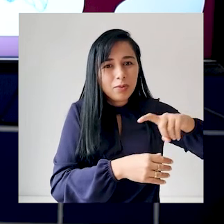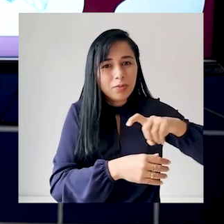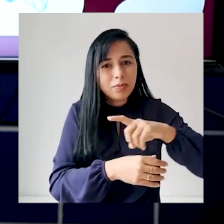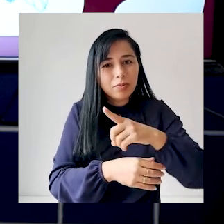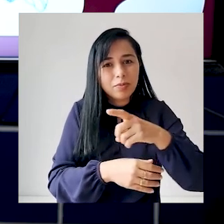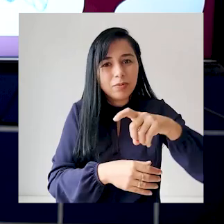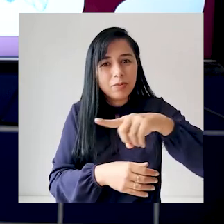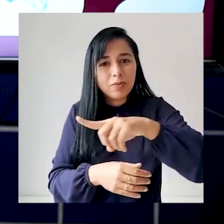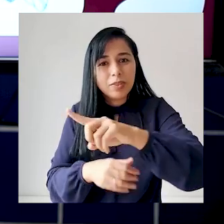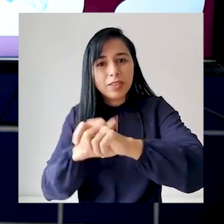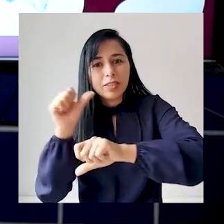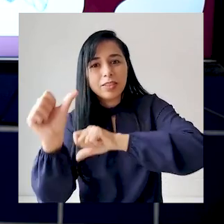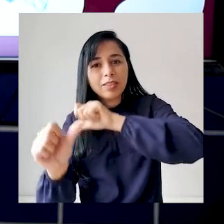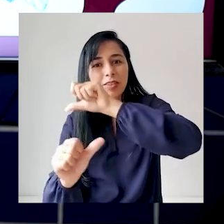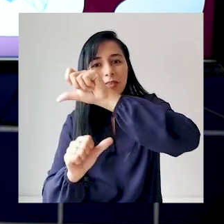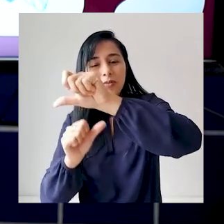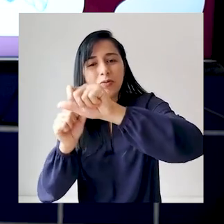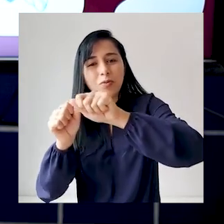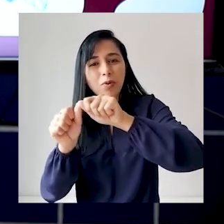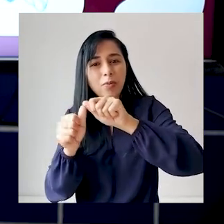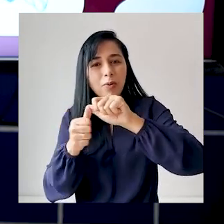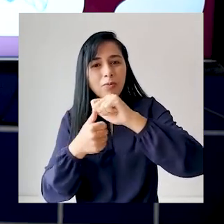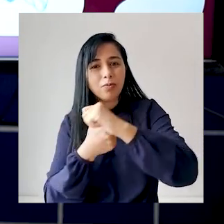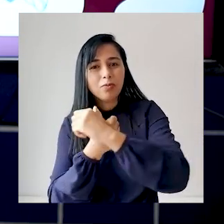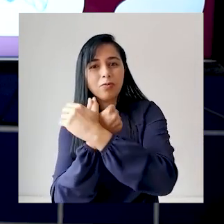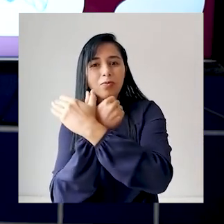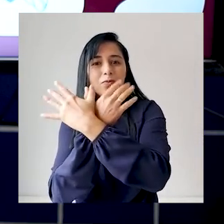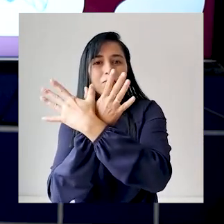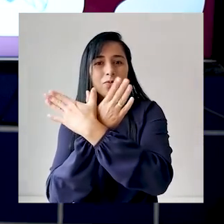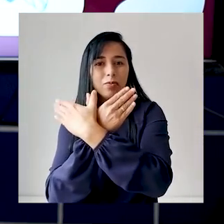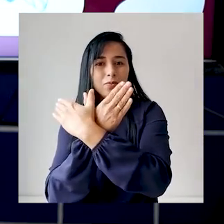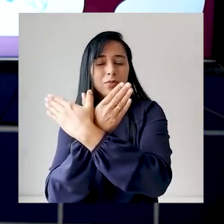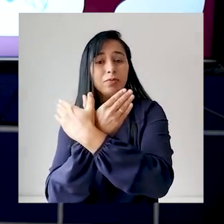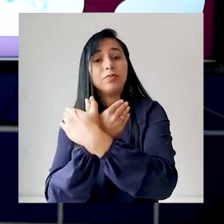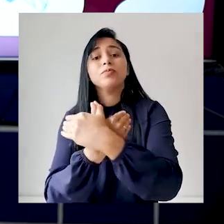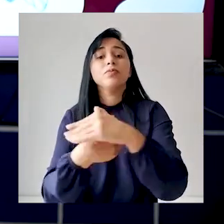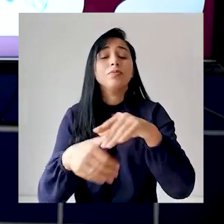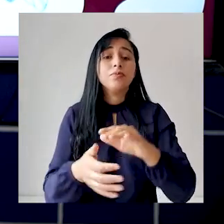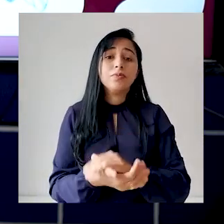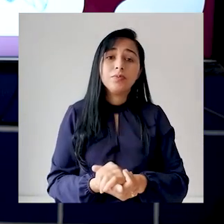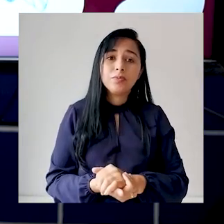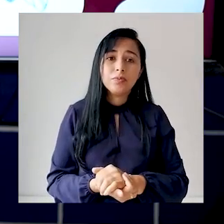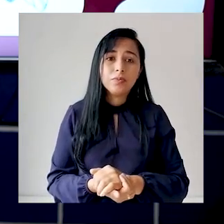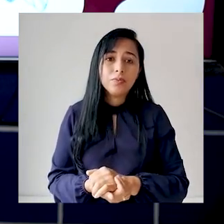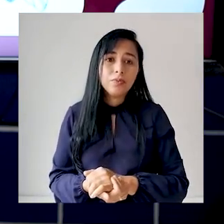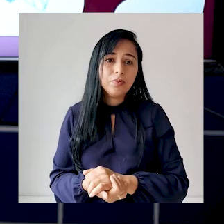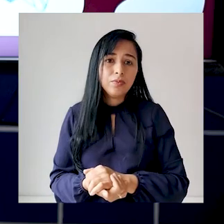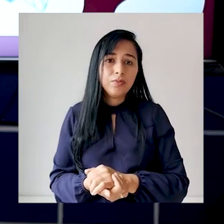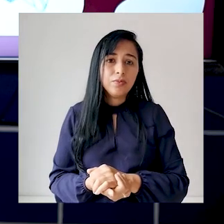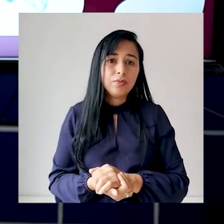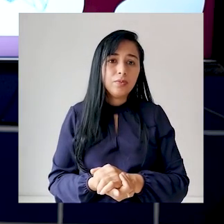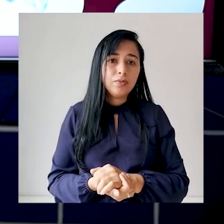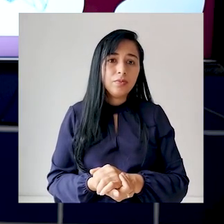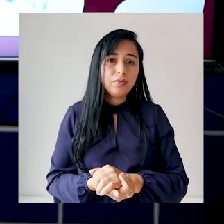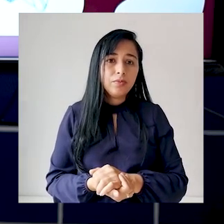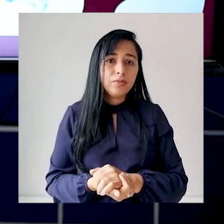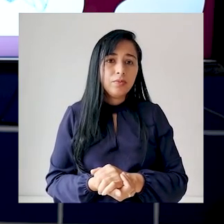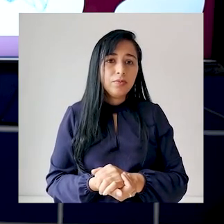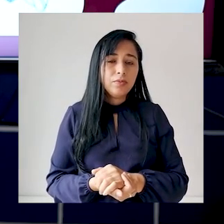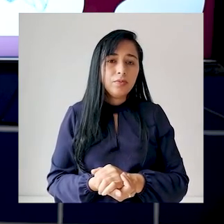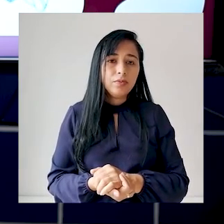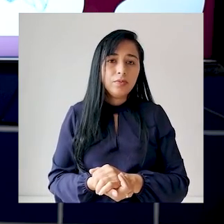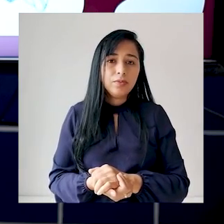adulto. No caso da mosca, nasce uma larva conhecida como tapuru e essa larva se